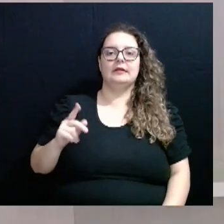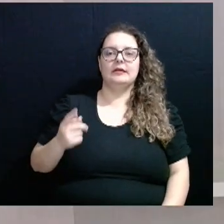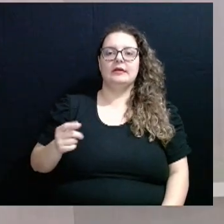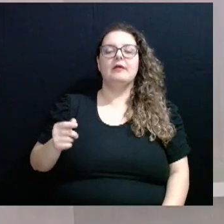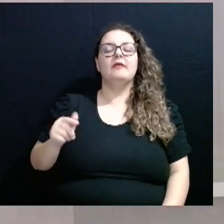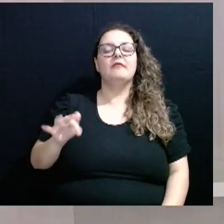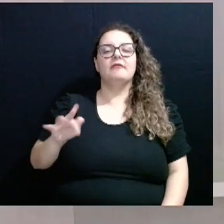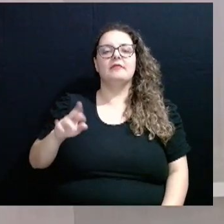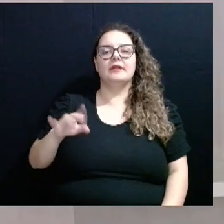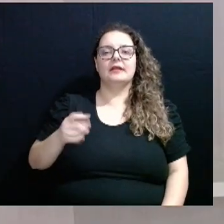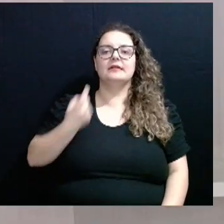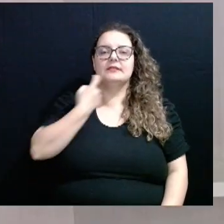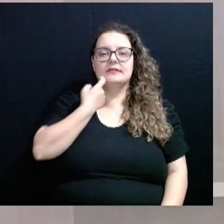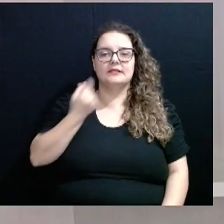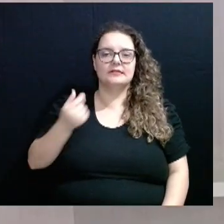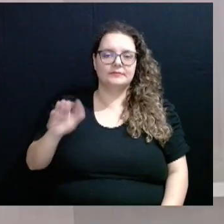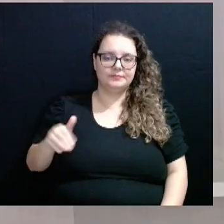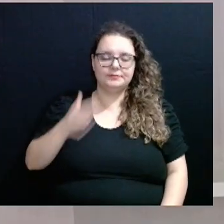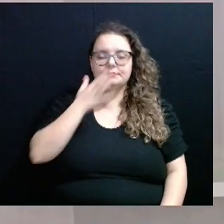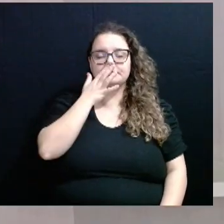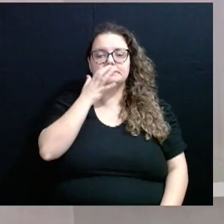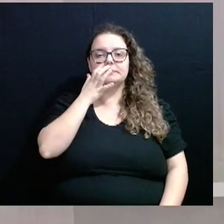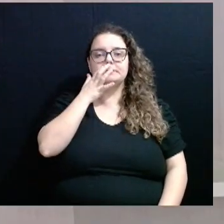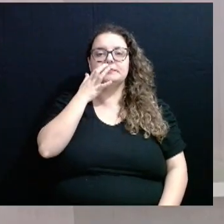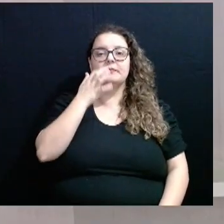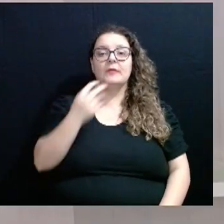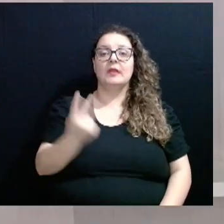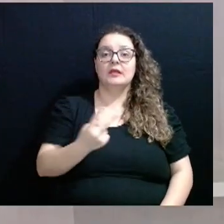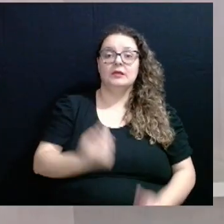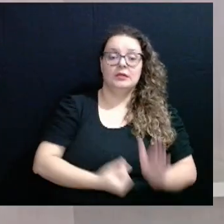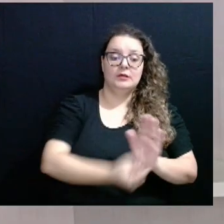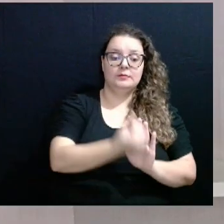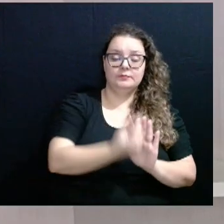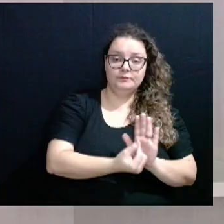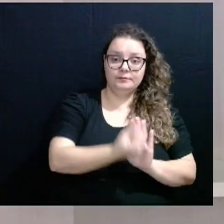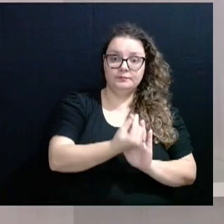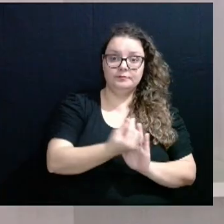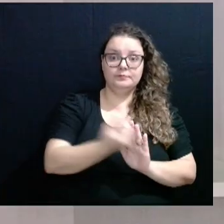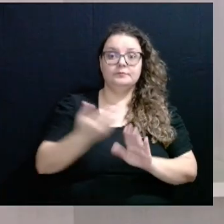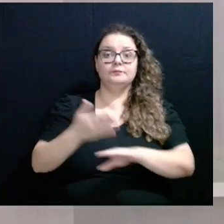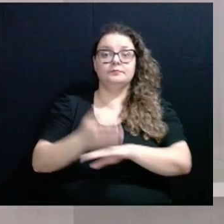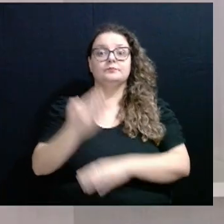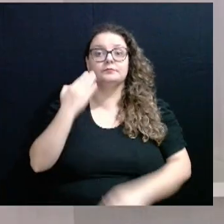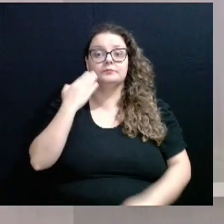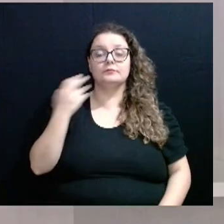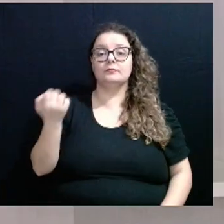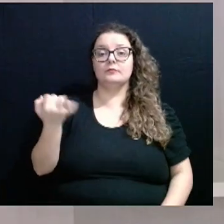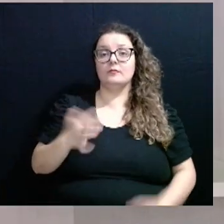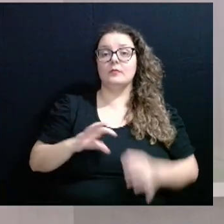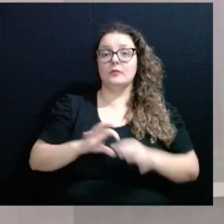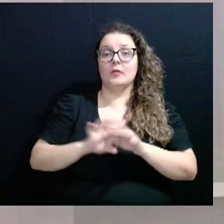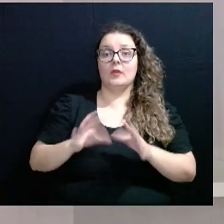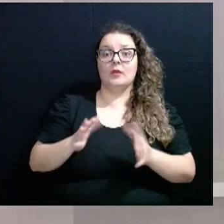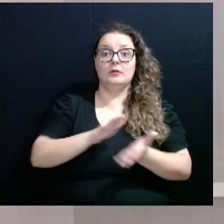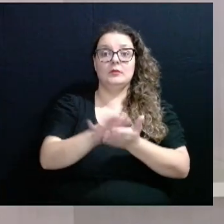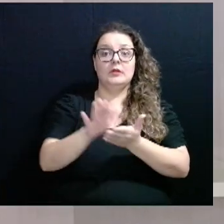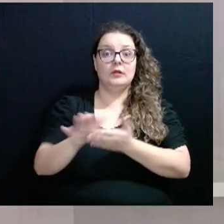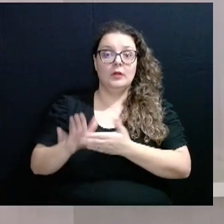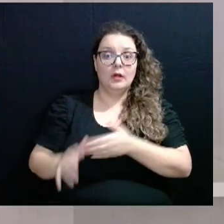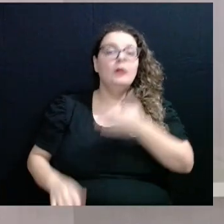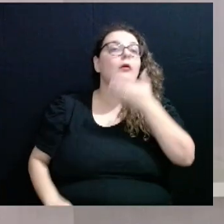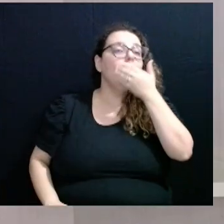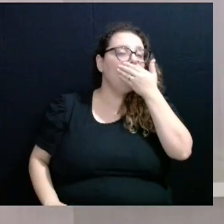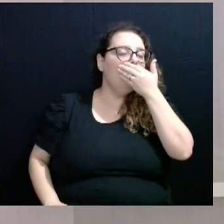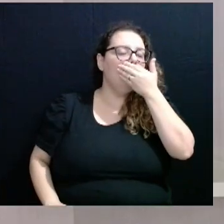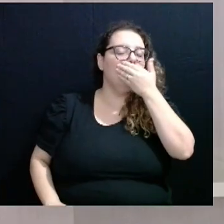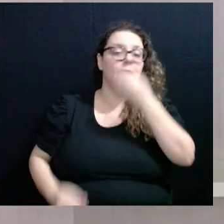dica, orçamento. Acesse a sua conta bancária. Veja quanto você tem disponível para gastar. Como está a fatura do seu cartão